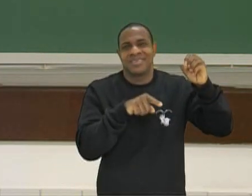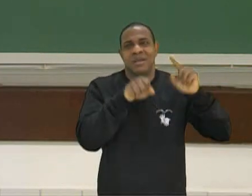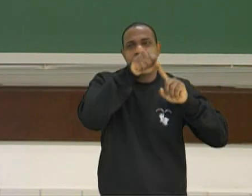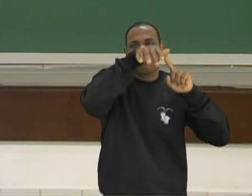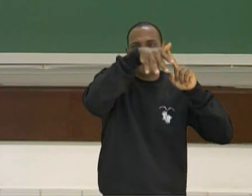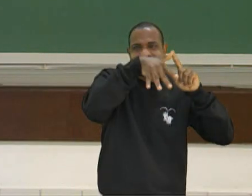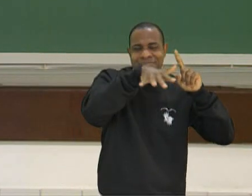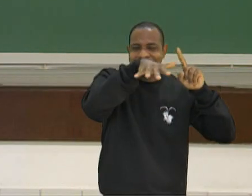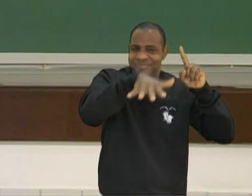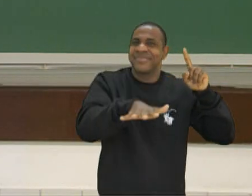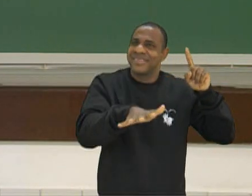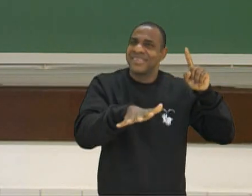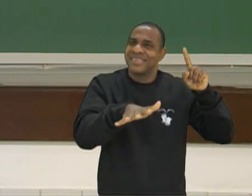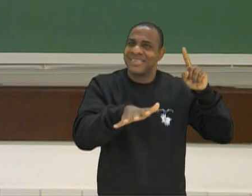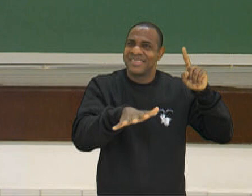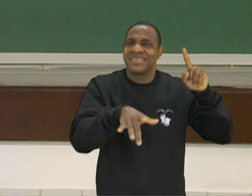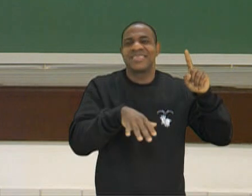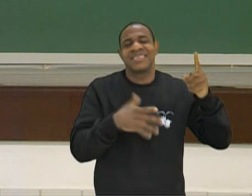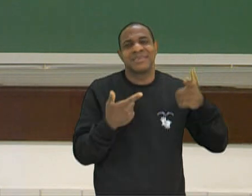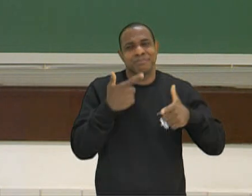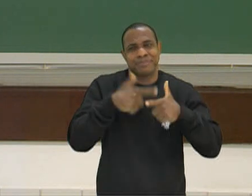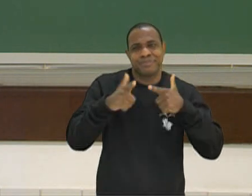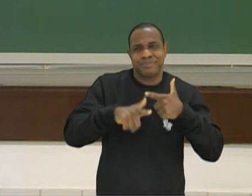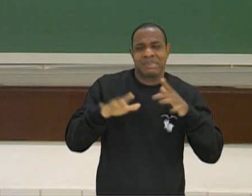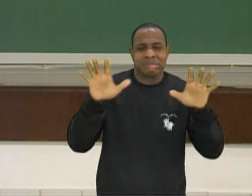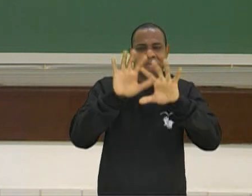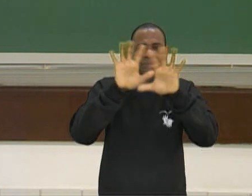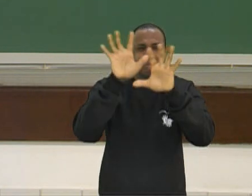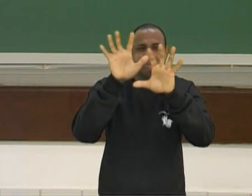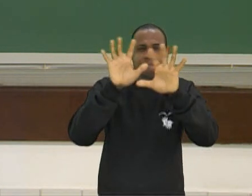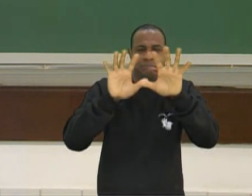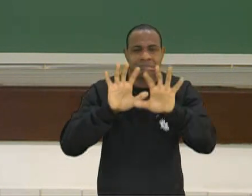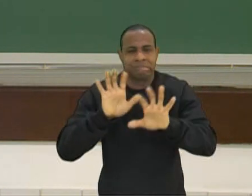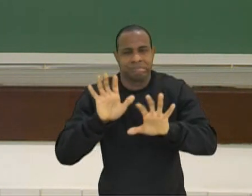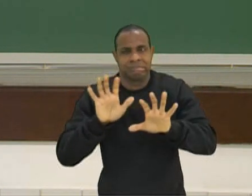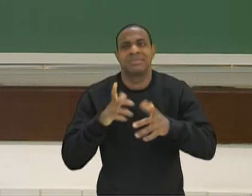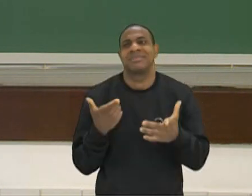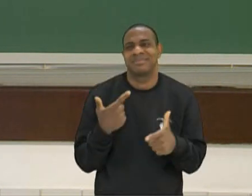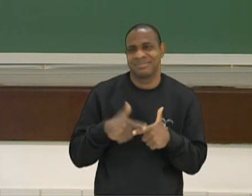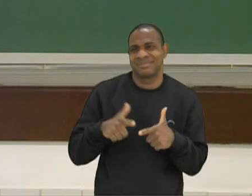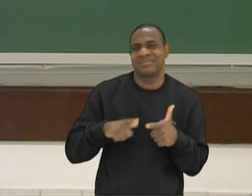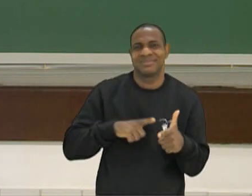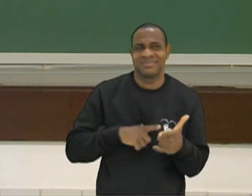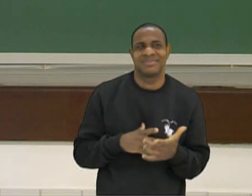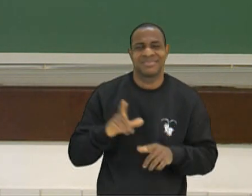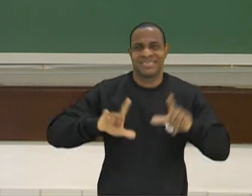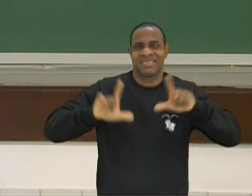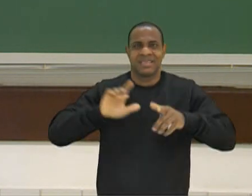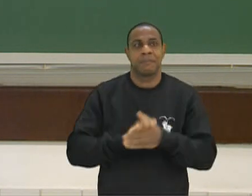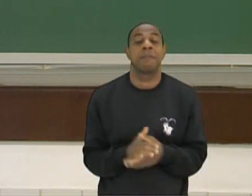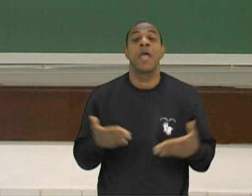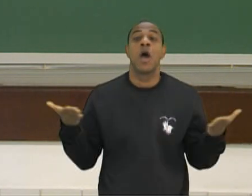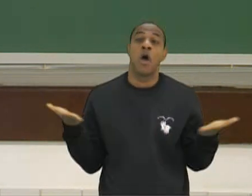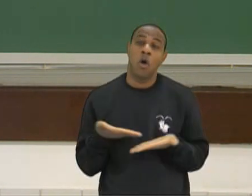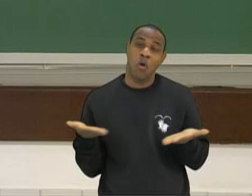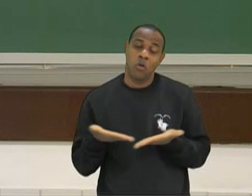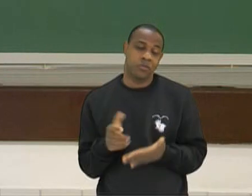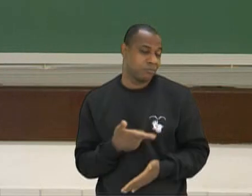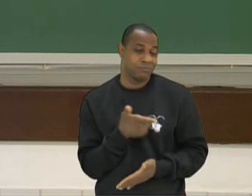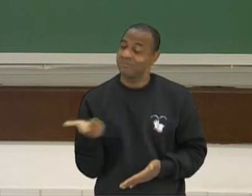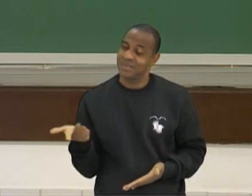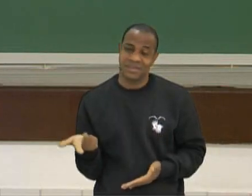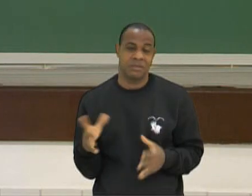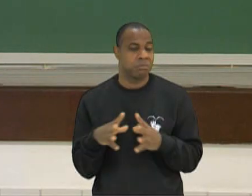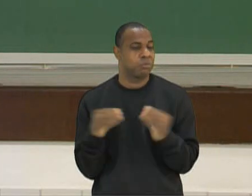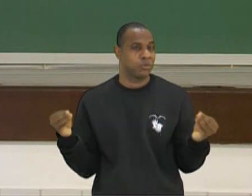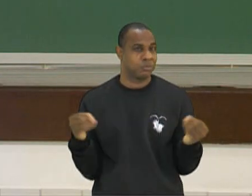ali de um prédio que tivesse grande ferragem, por exemplo, gerava esse tipo de situação. Coisa que atualmente você já não tem esse tipo de